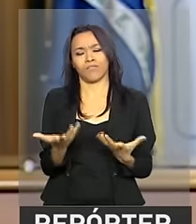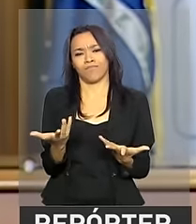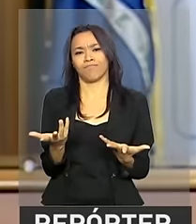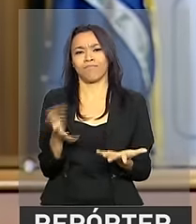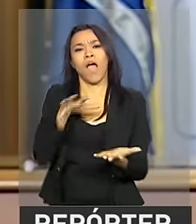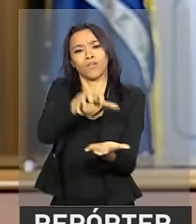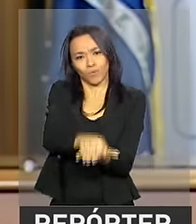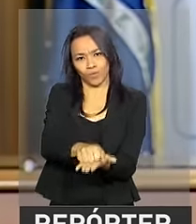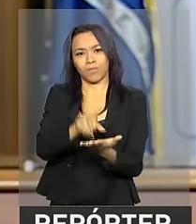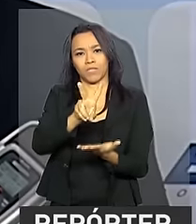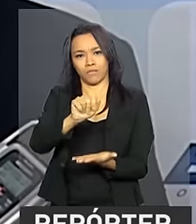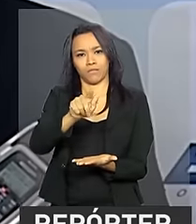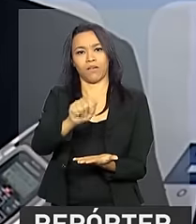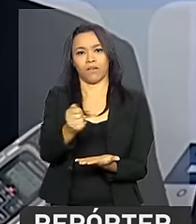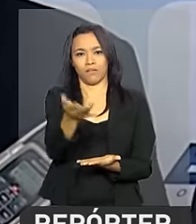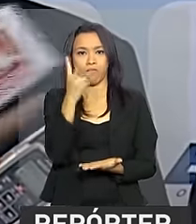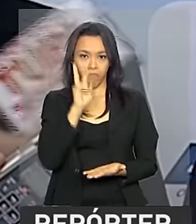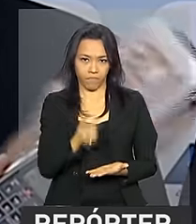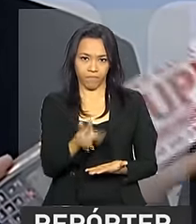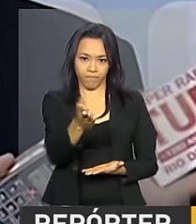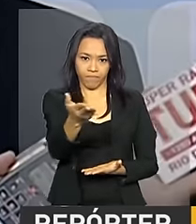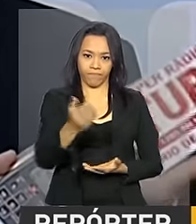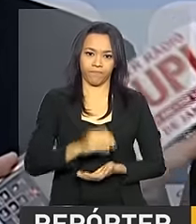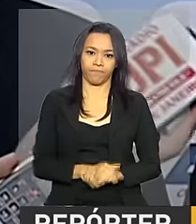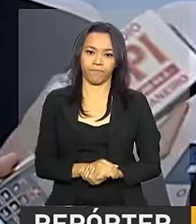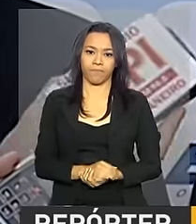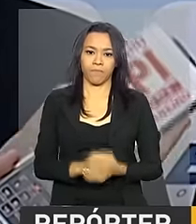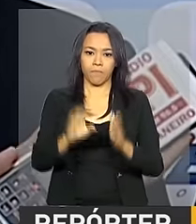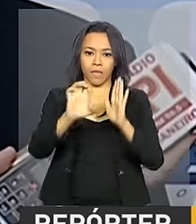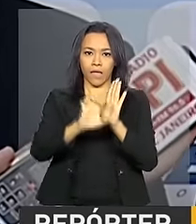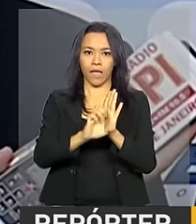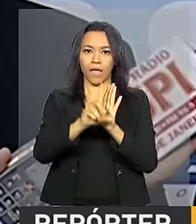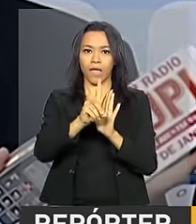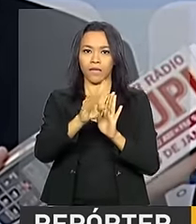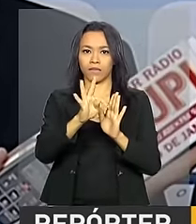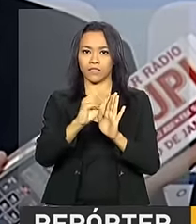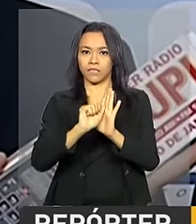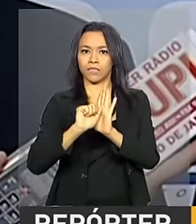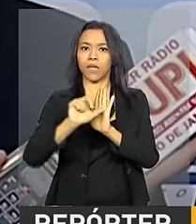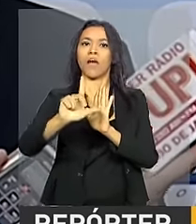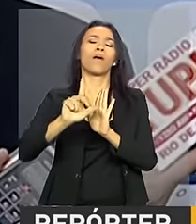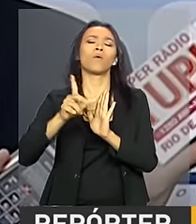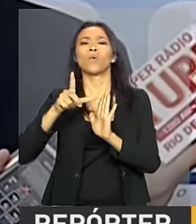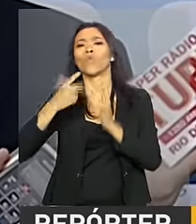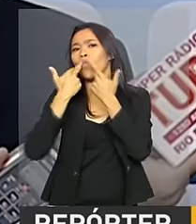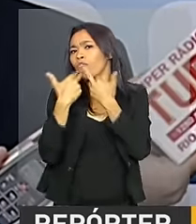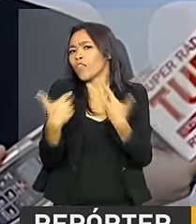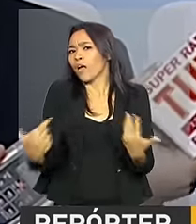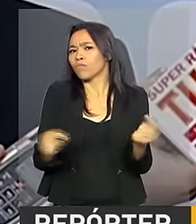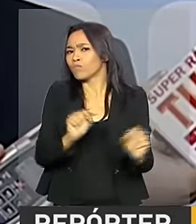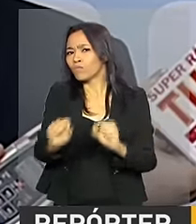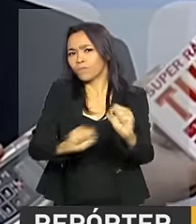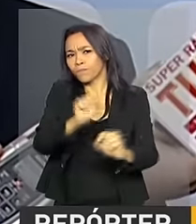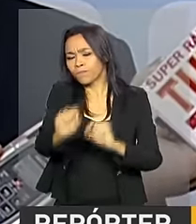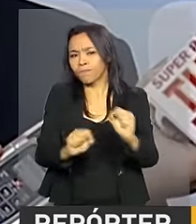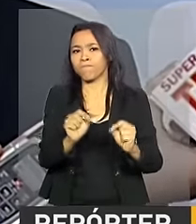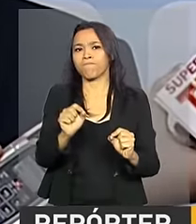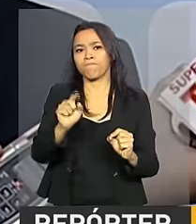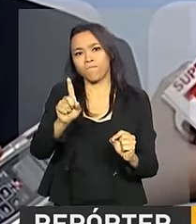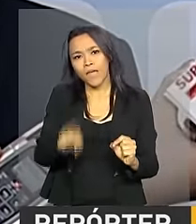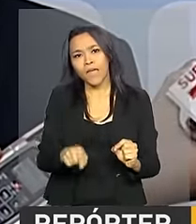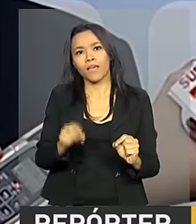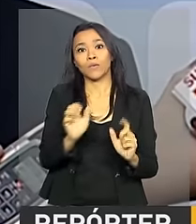ouvi-lo. O edital tem como novidade os postos